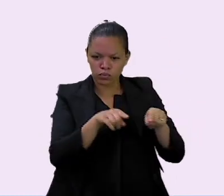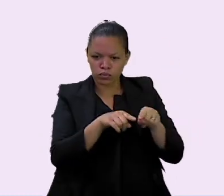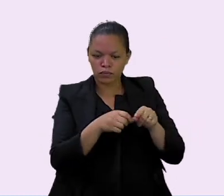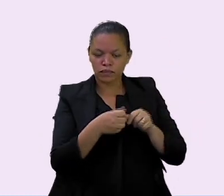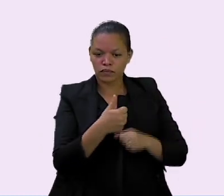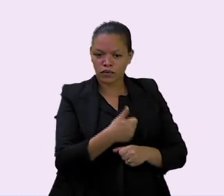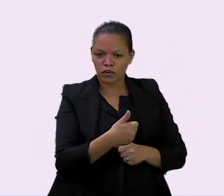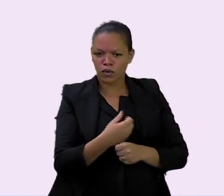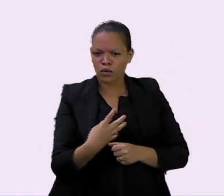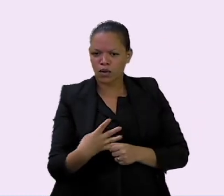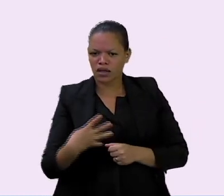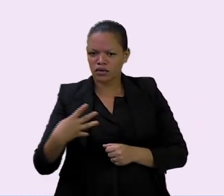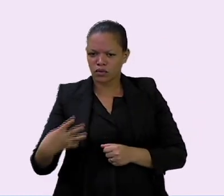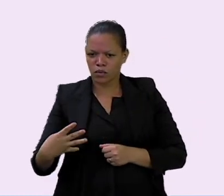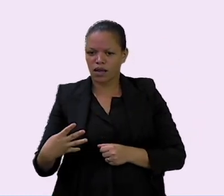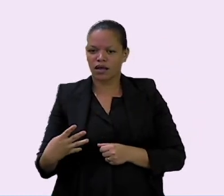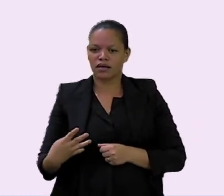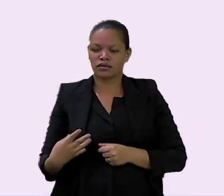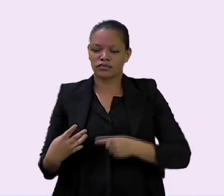isso? Então, ela usou